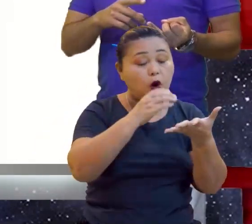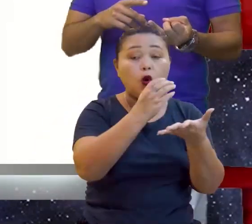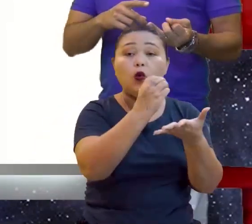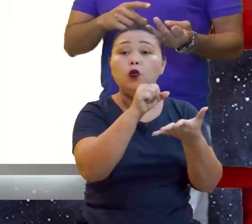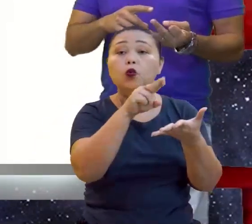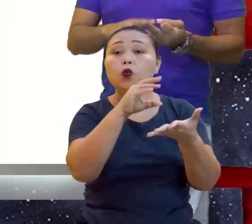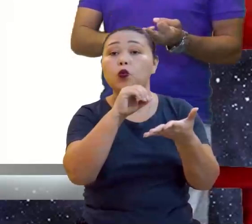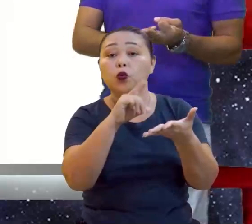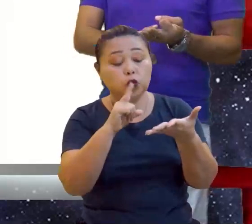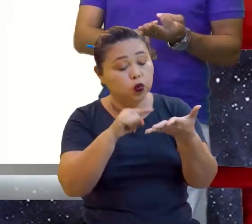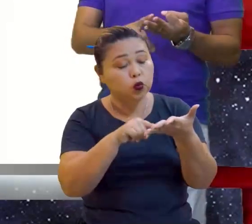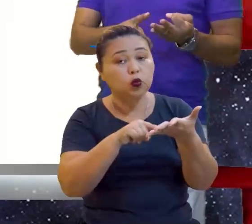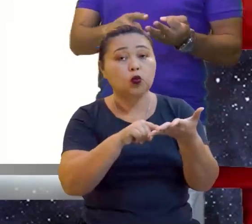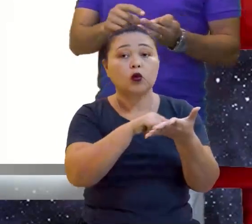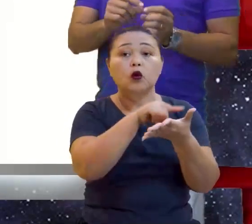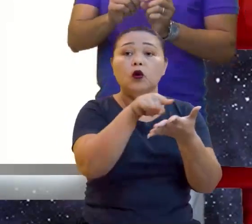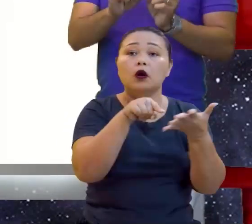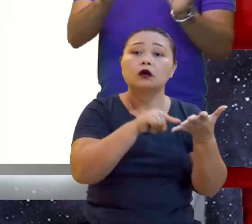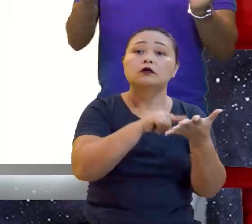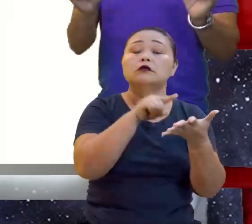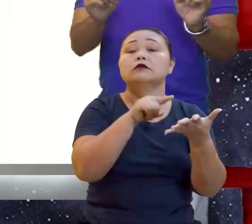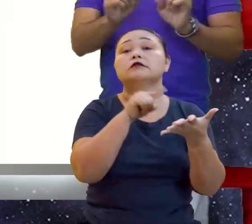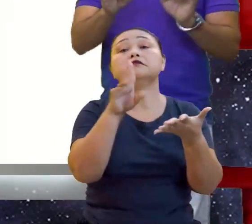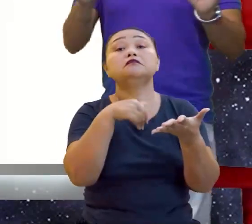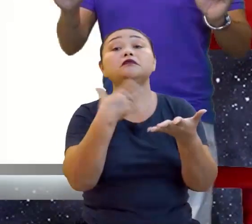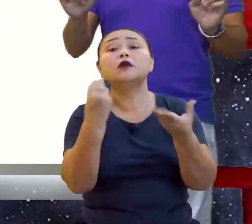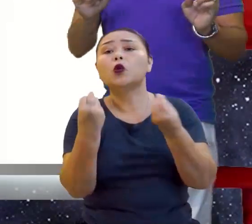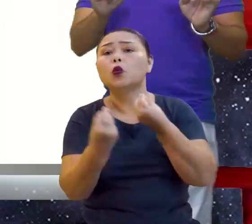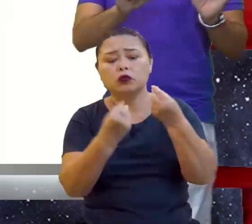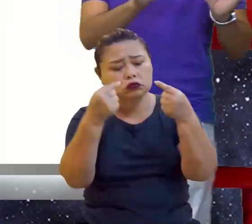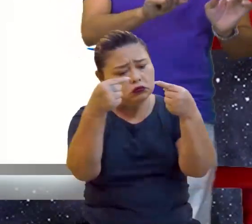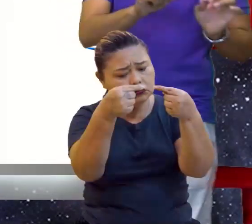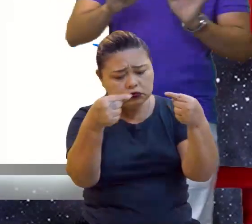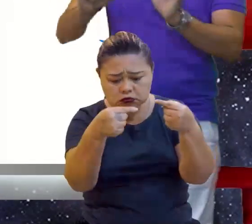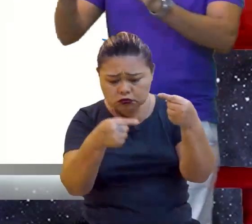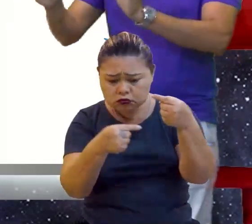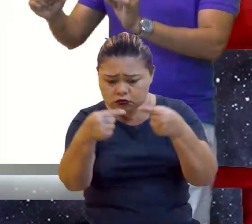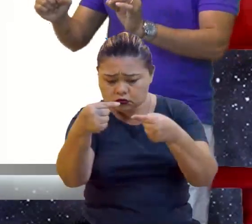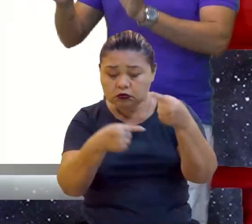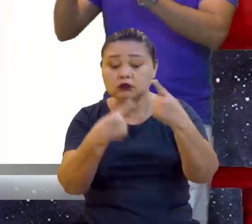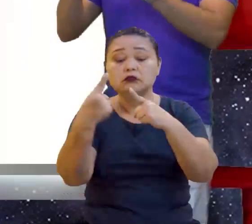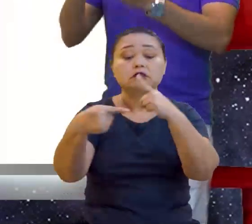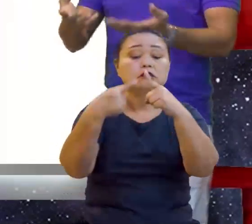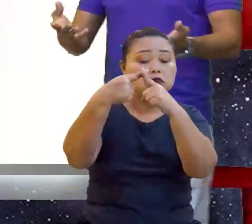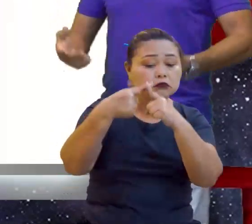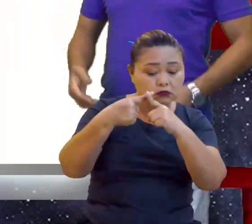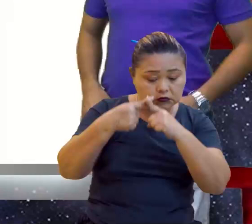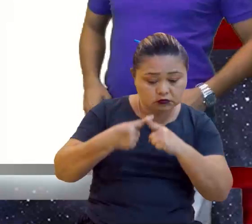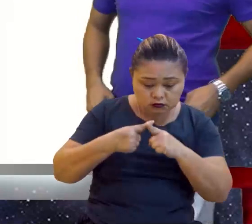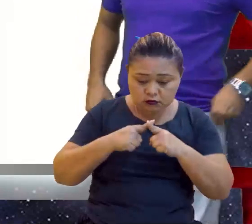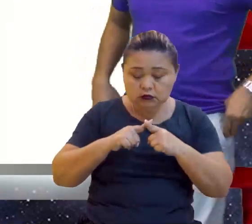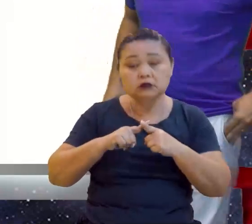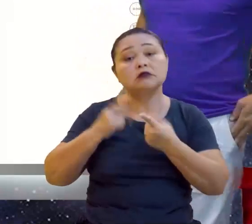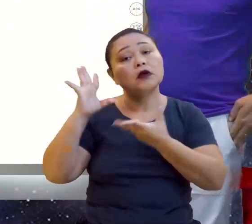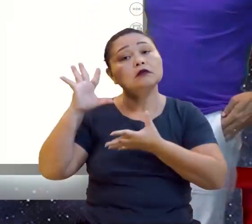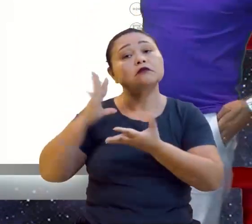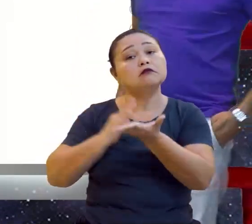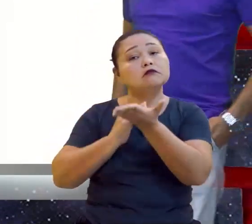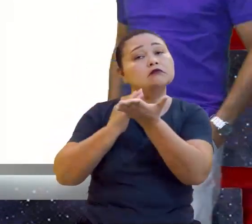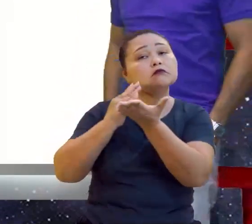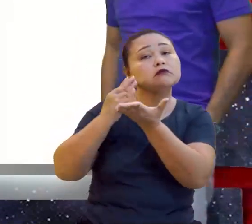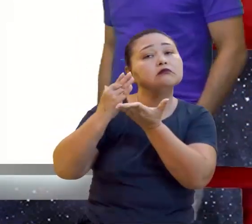lá... Né? 3 tipos de saladas. Como é que eu posso me servir? Aí você multiplica tudo, princípio multiplicativo. Só